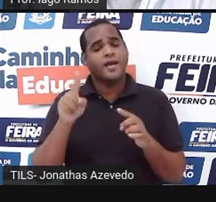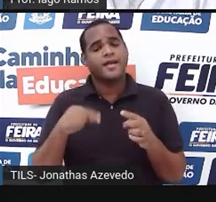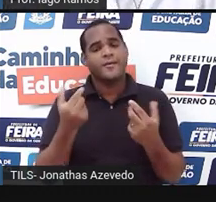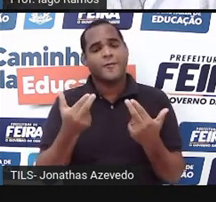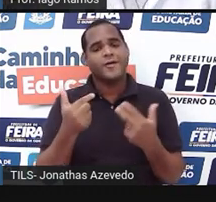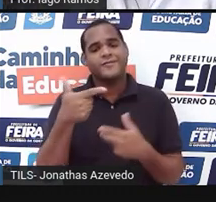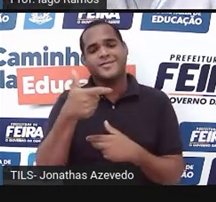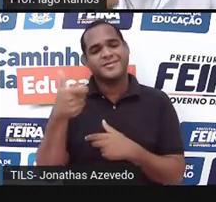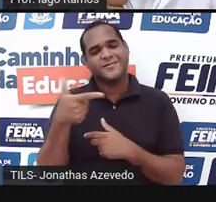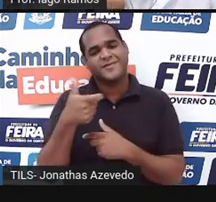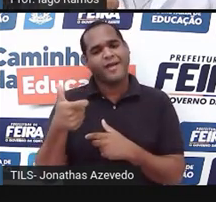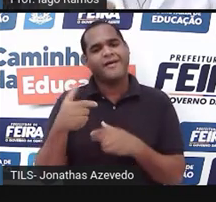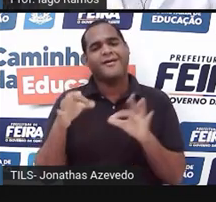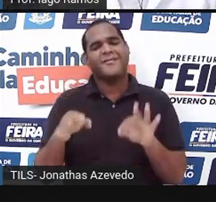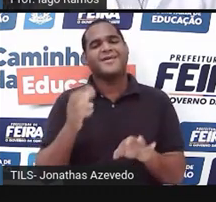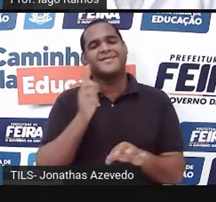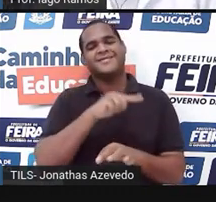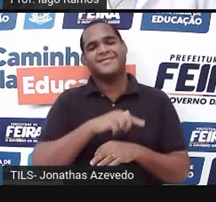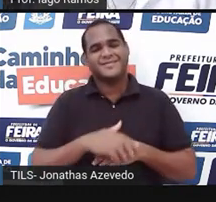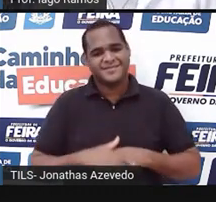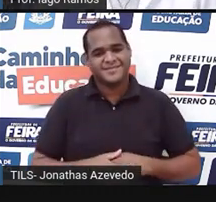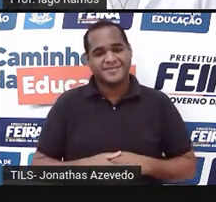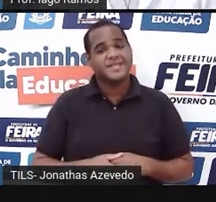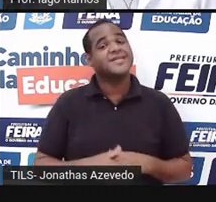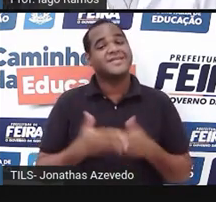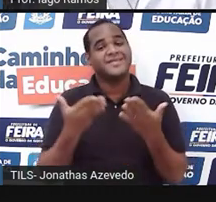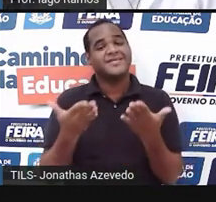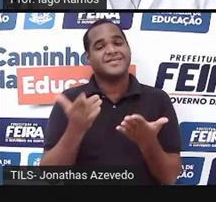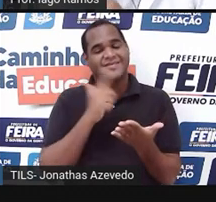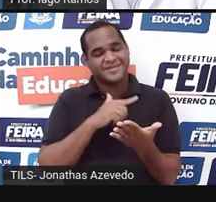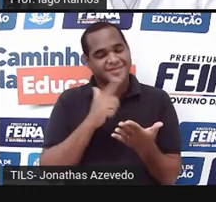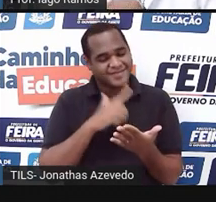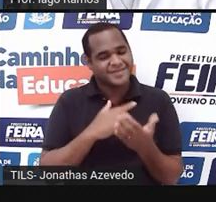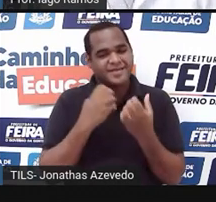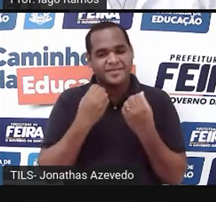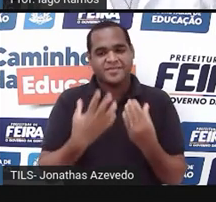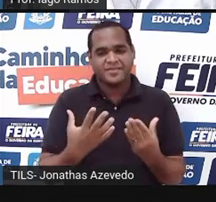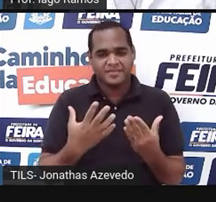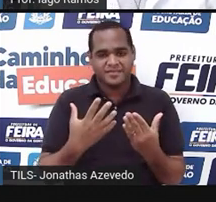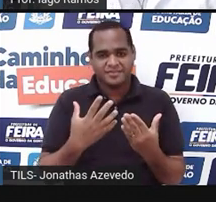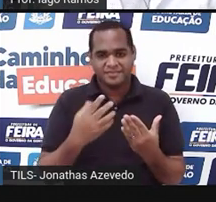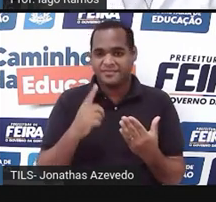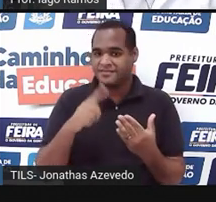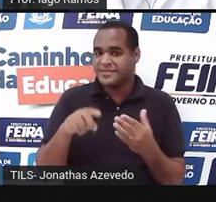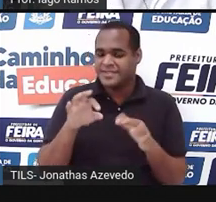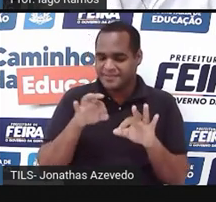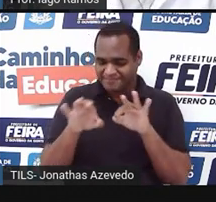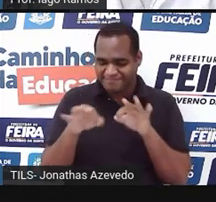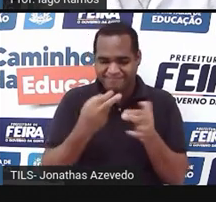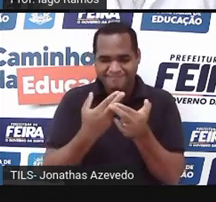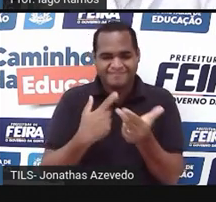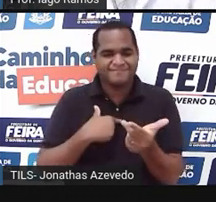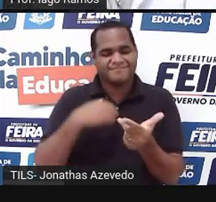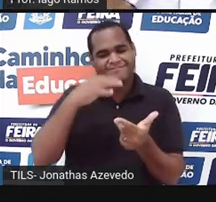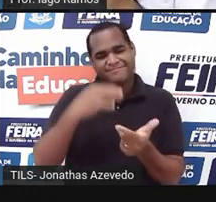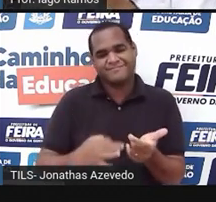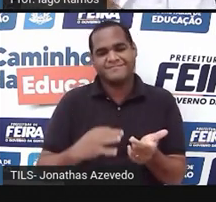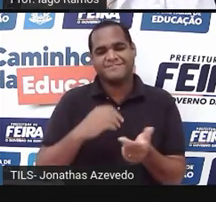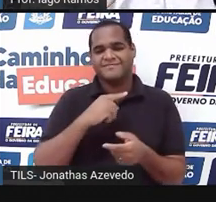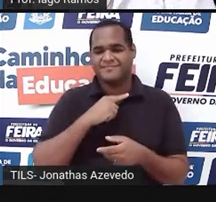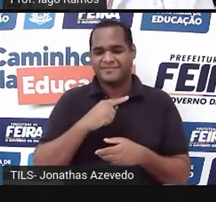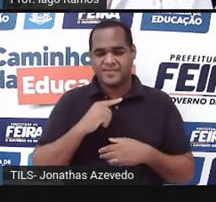21 lacrou É isso mesmo tá esse jeito de calcular está certinho